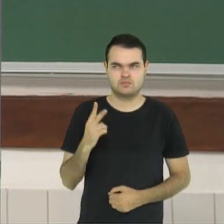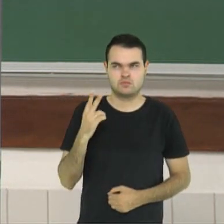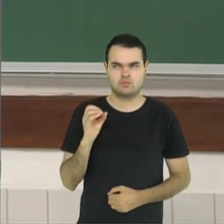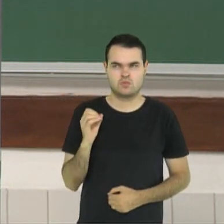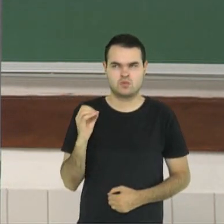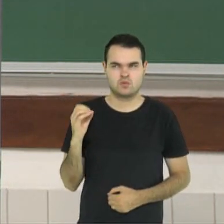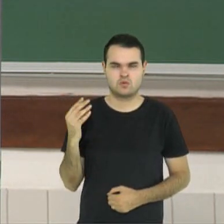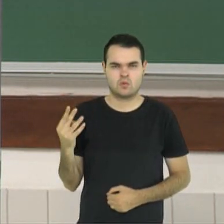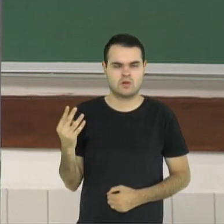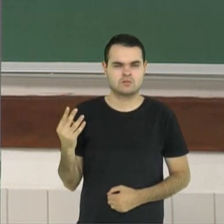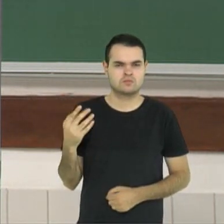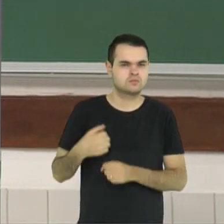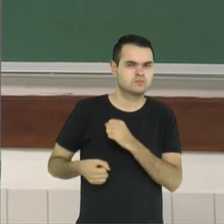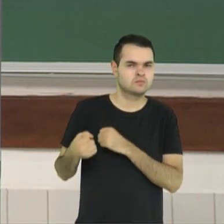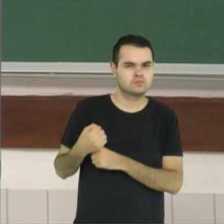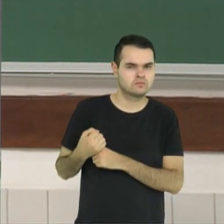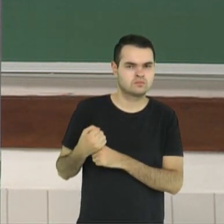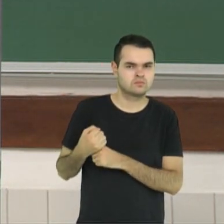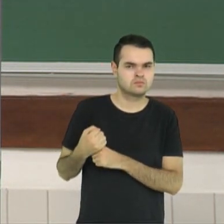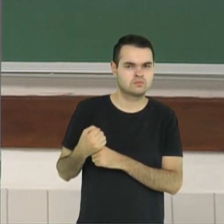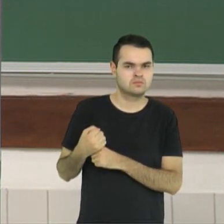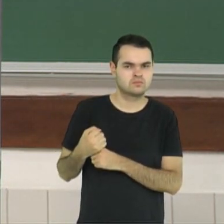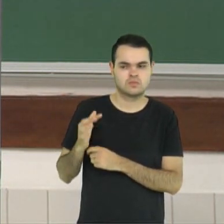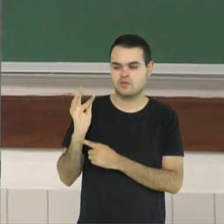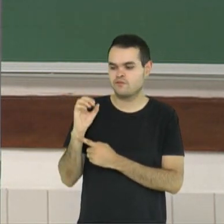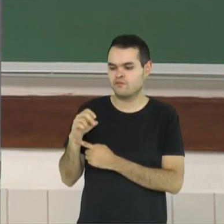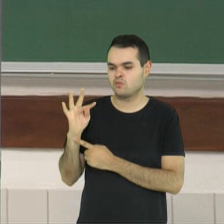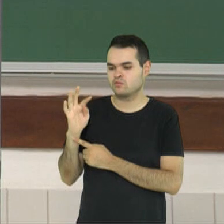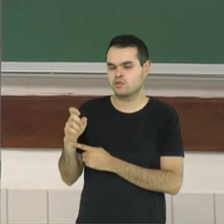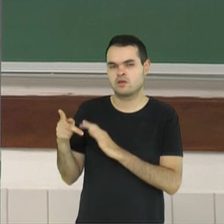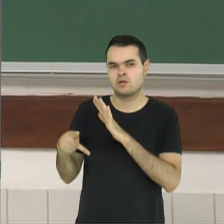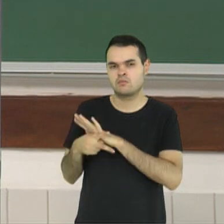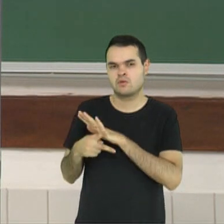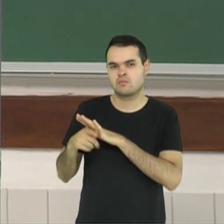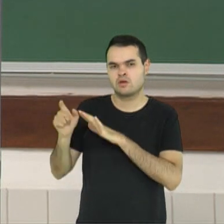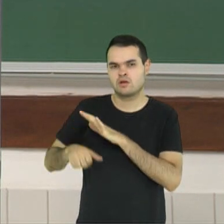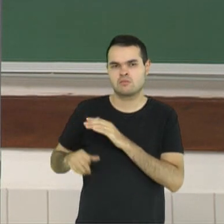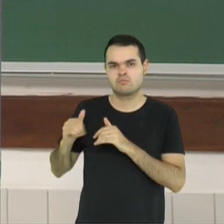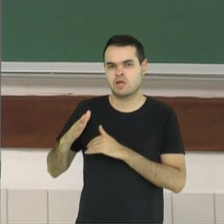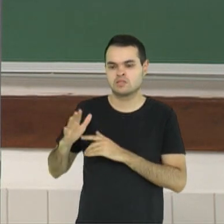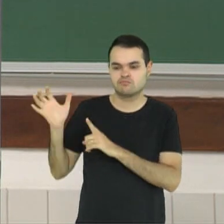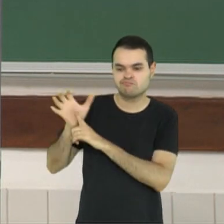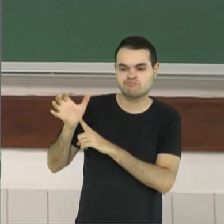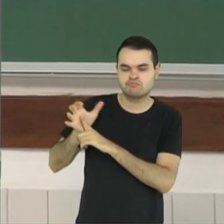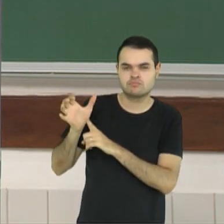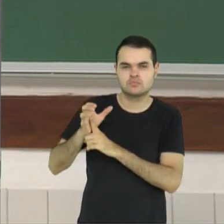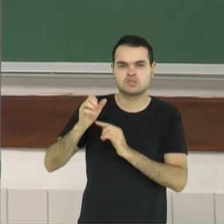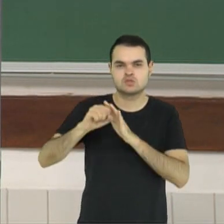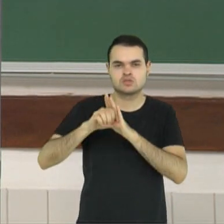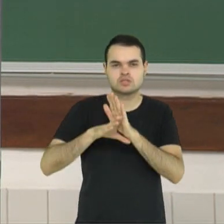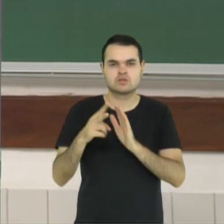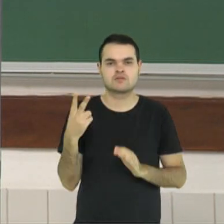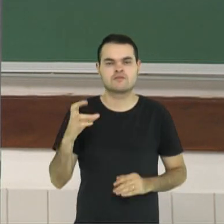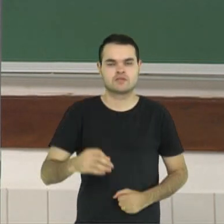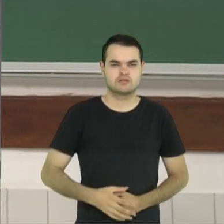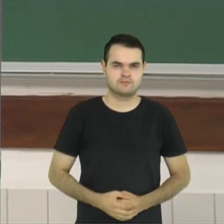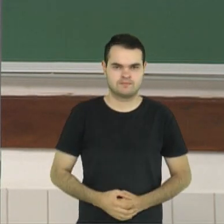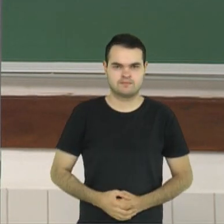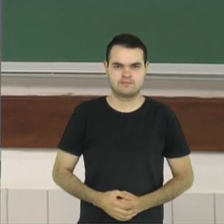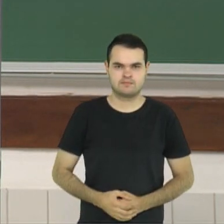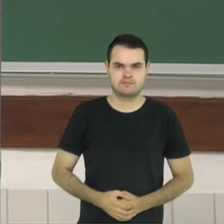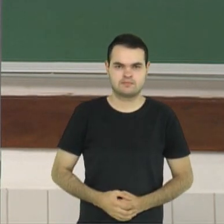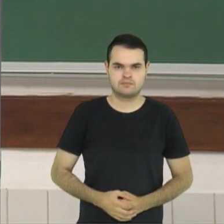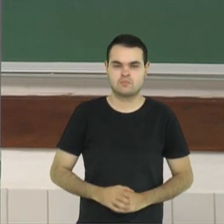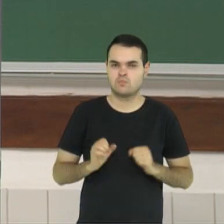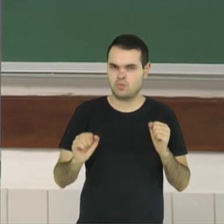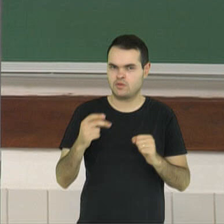2004 a Fonte foi escolhida como a obra de arte mais influente do século XX, gente. O que acontece? A gente